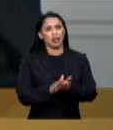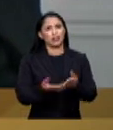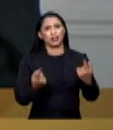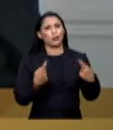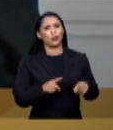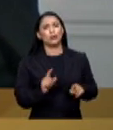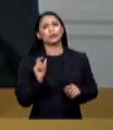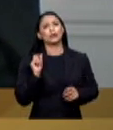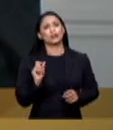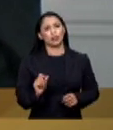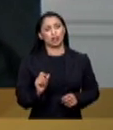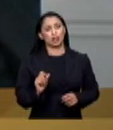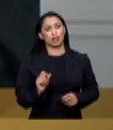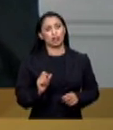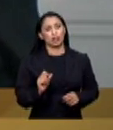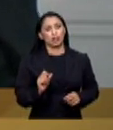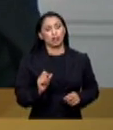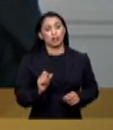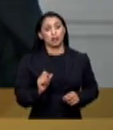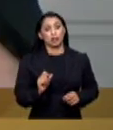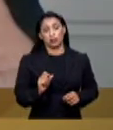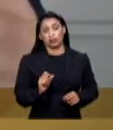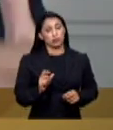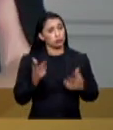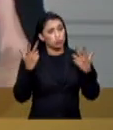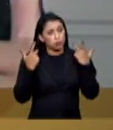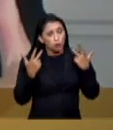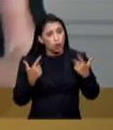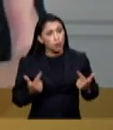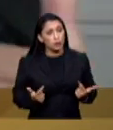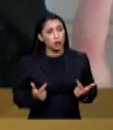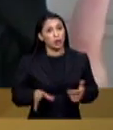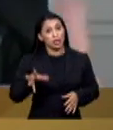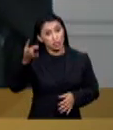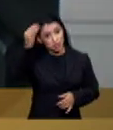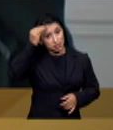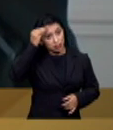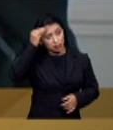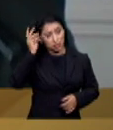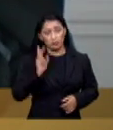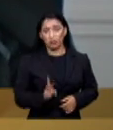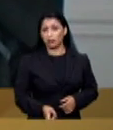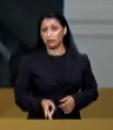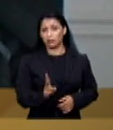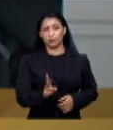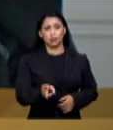a busca das vias ordinárias. E esse entendimento sempre foi...